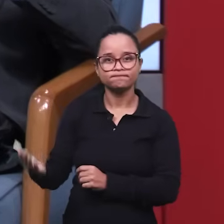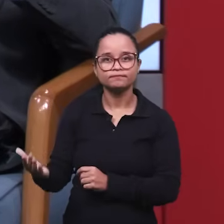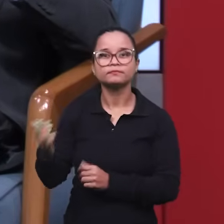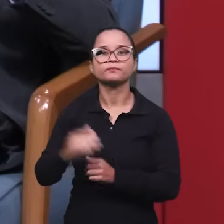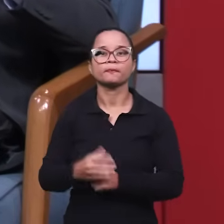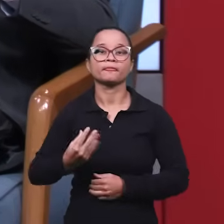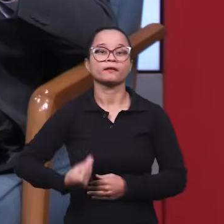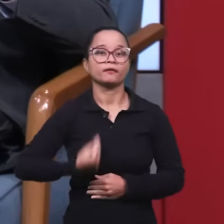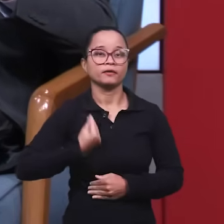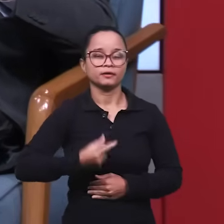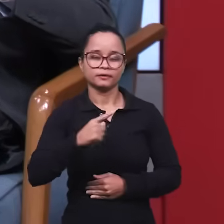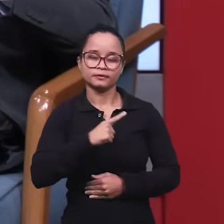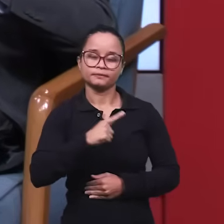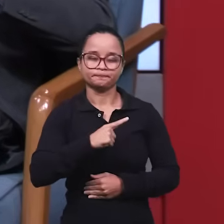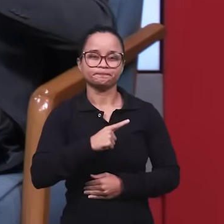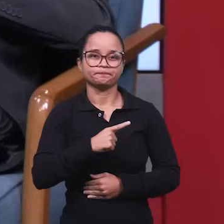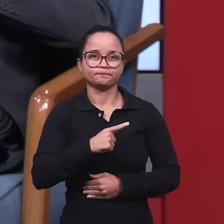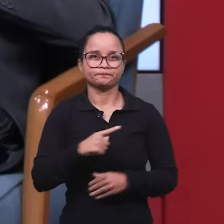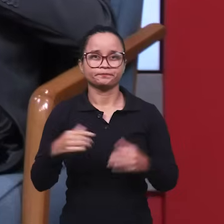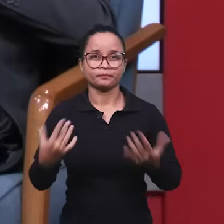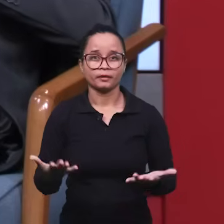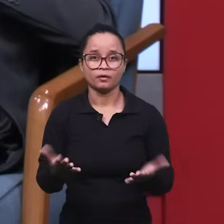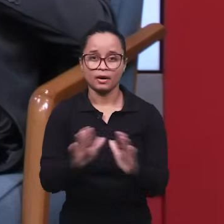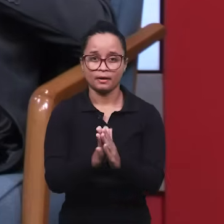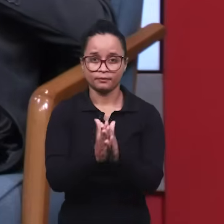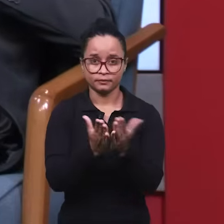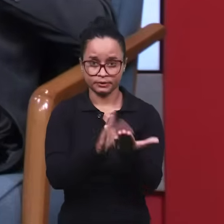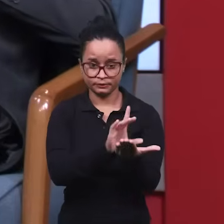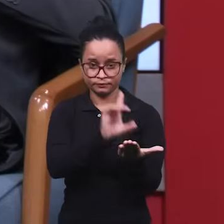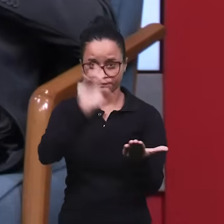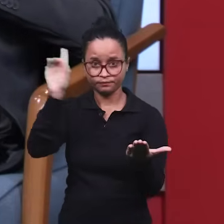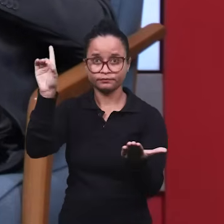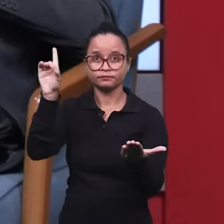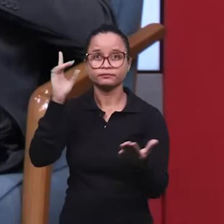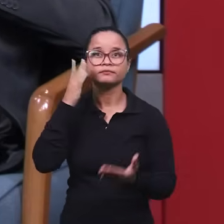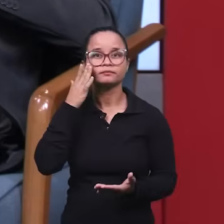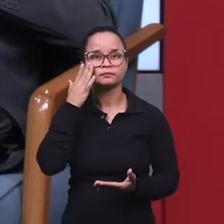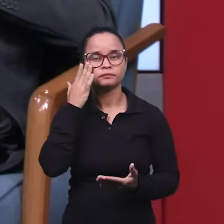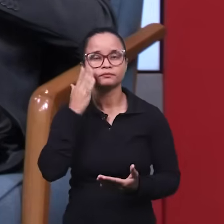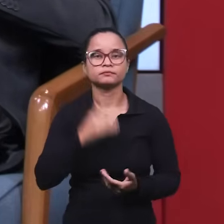está glorificado, então Jesus está vivo. Então, a palavra,